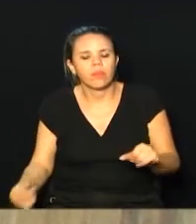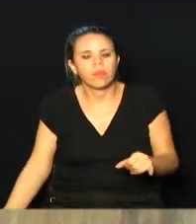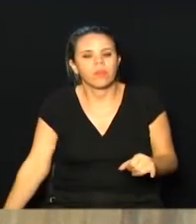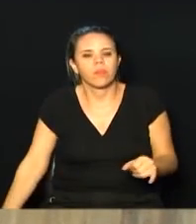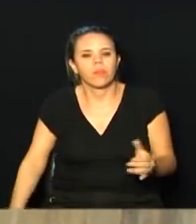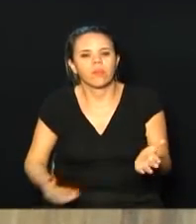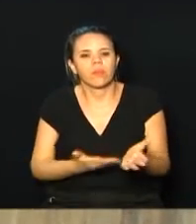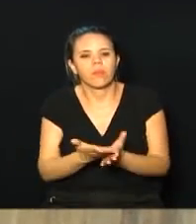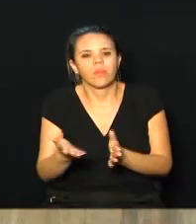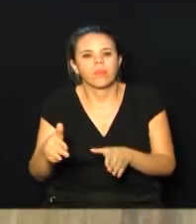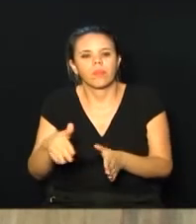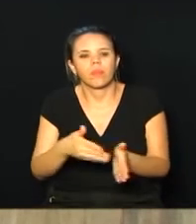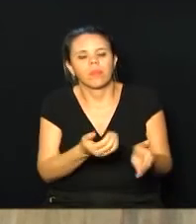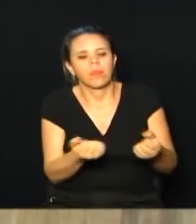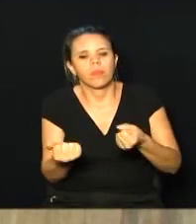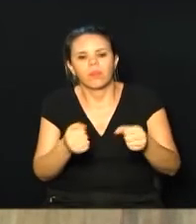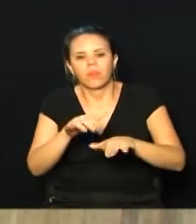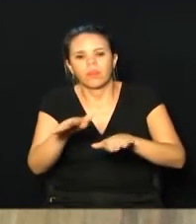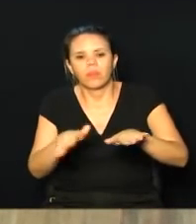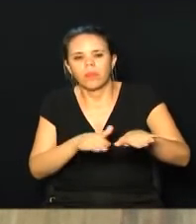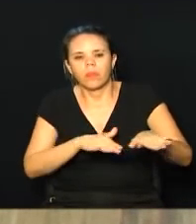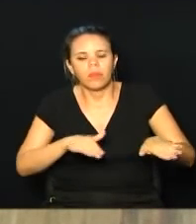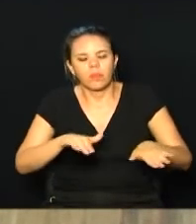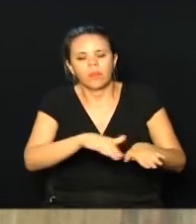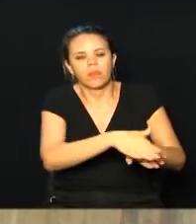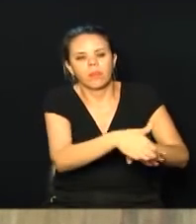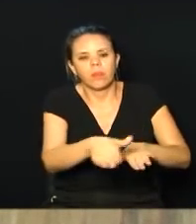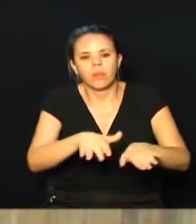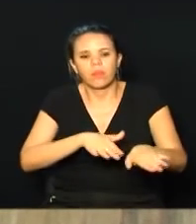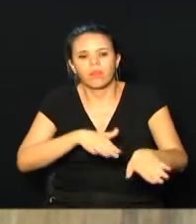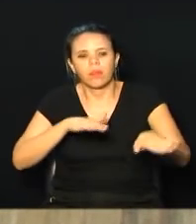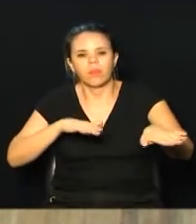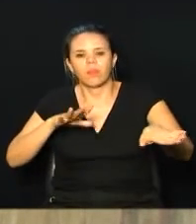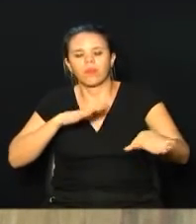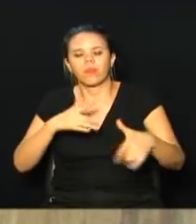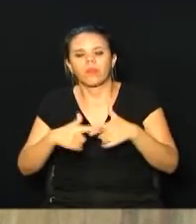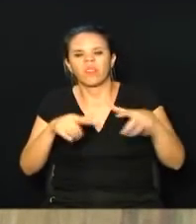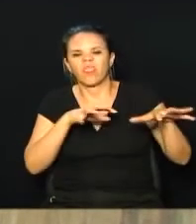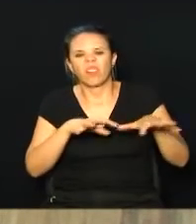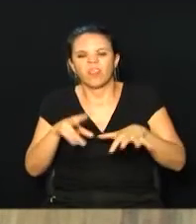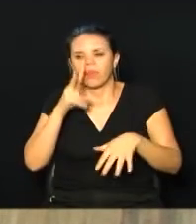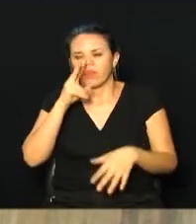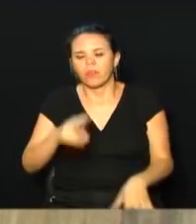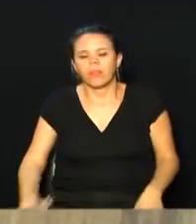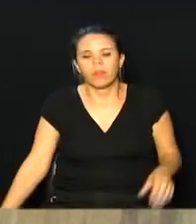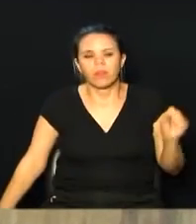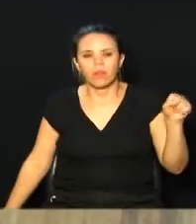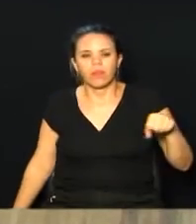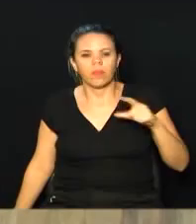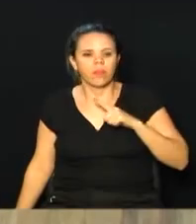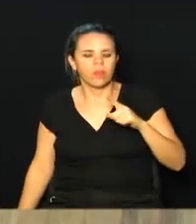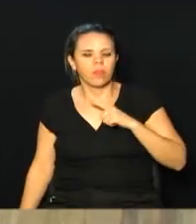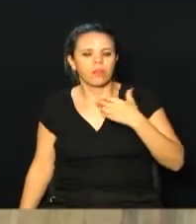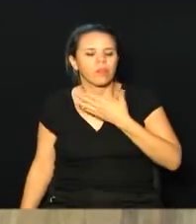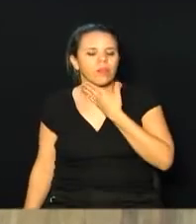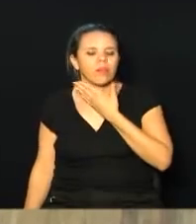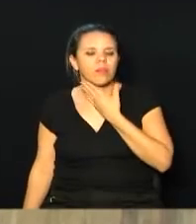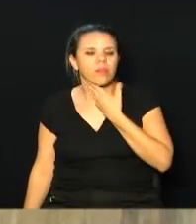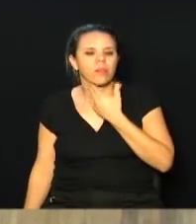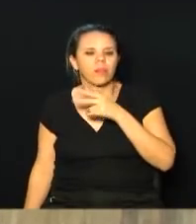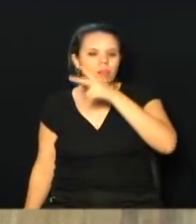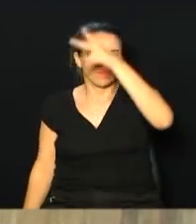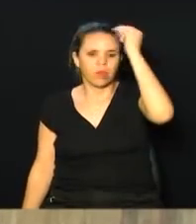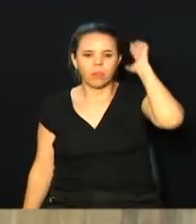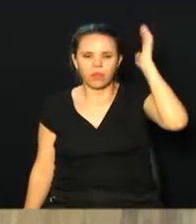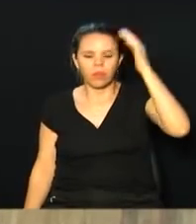desviar do trânsito nos momentos em que a cidade passa por uma chuva forte? Sim, inclusive eu conversei com o prefeito